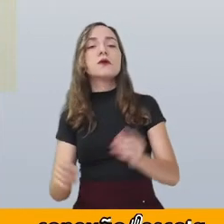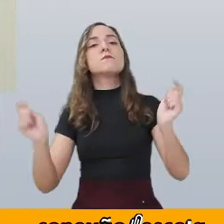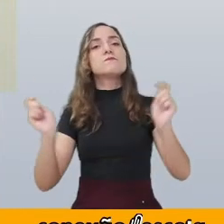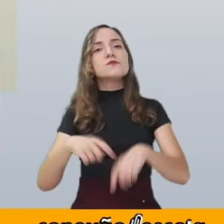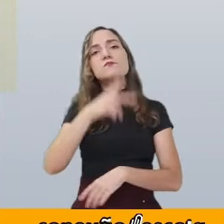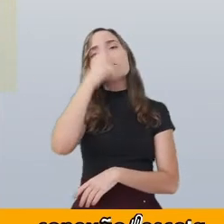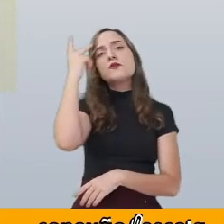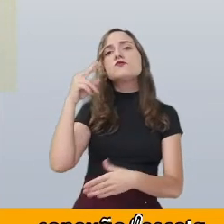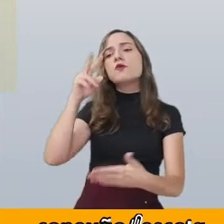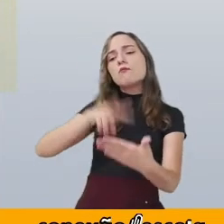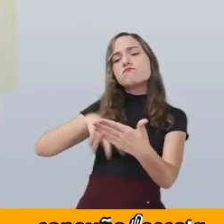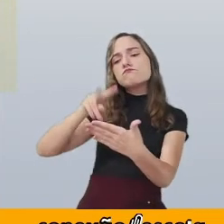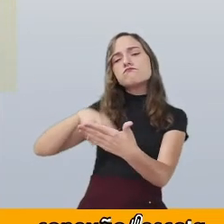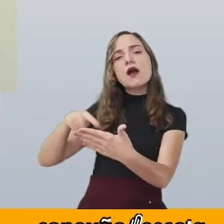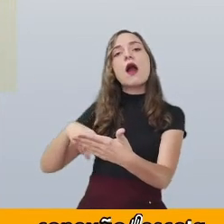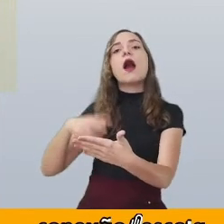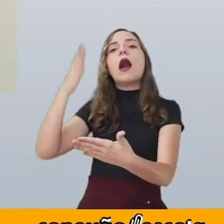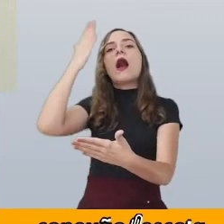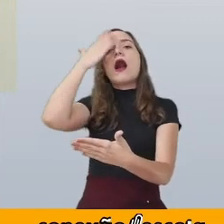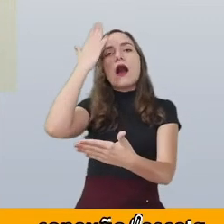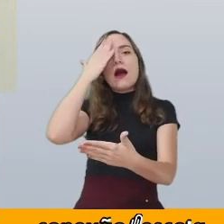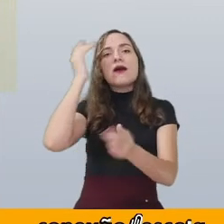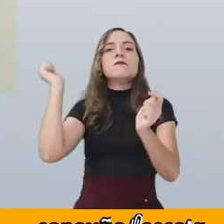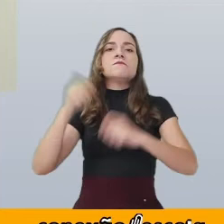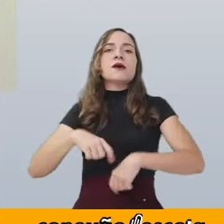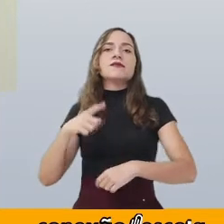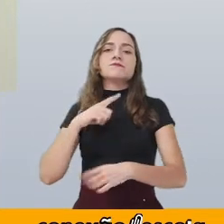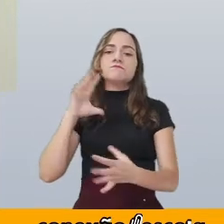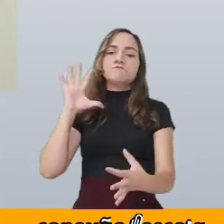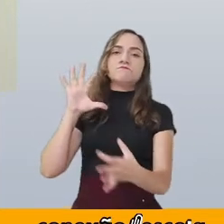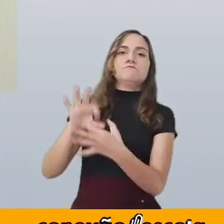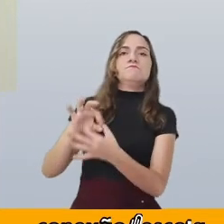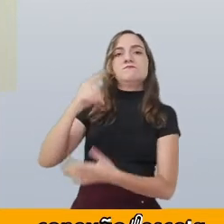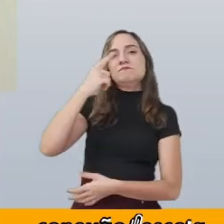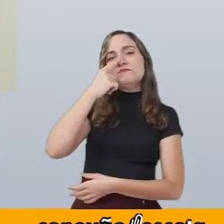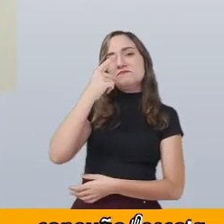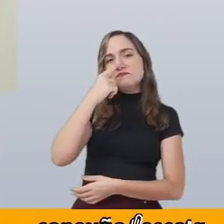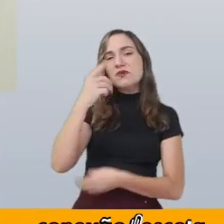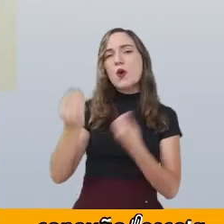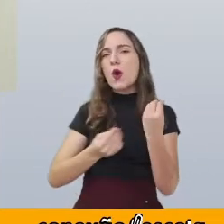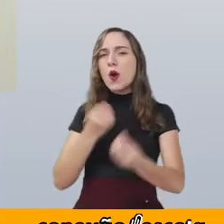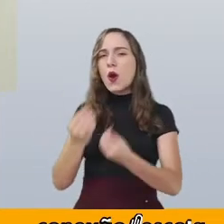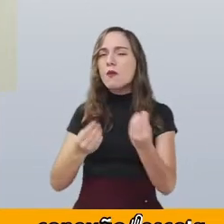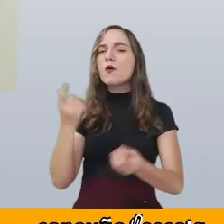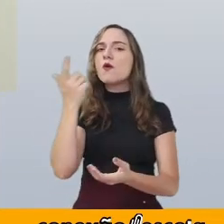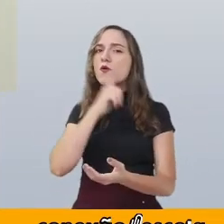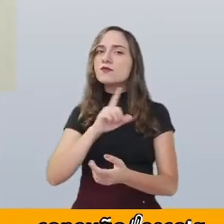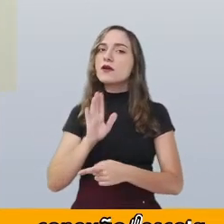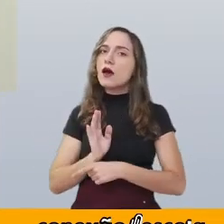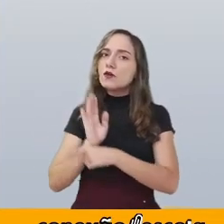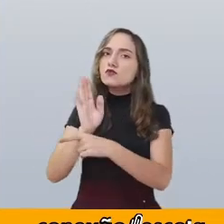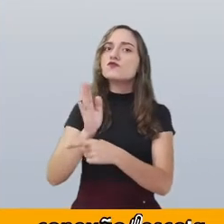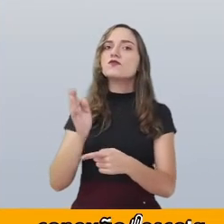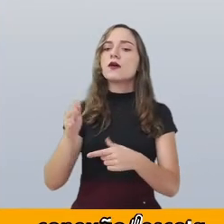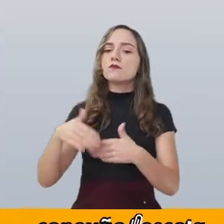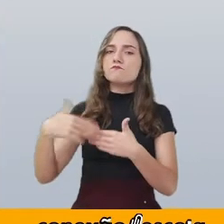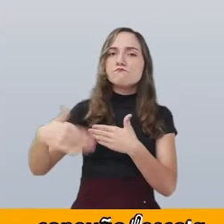aos leitores participar mais ativamente da produção